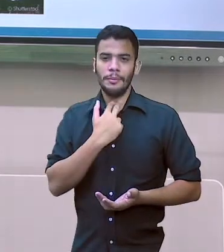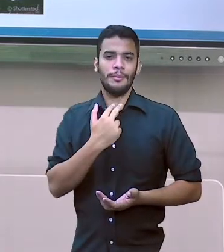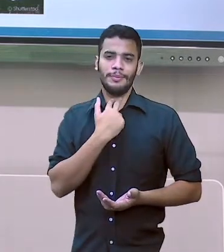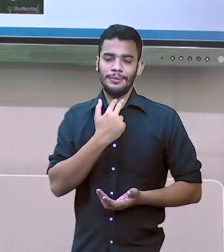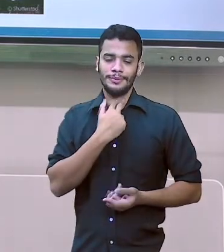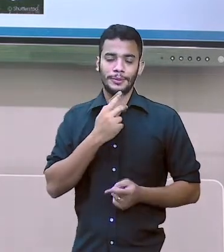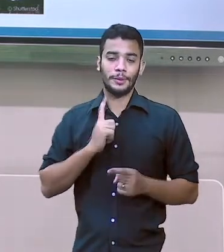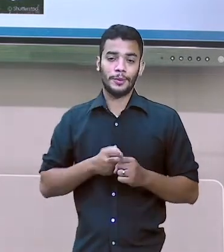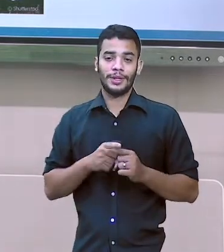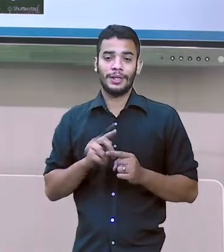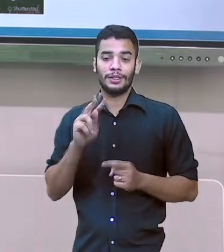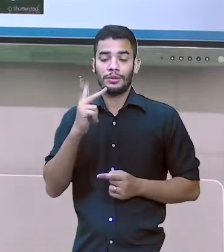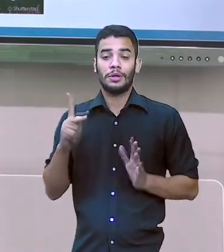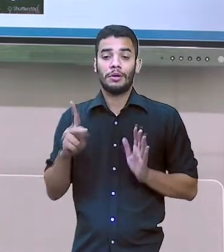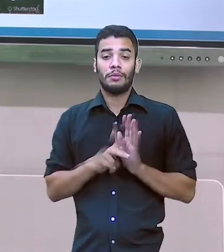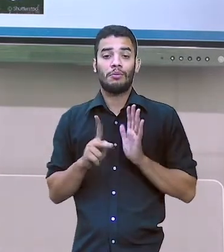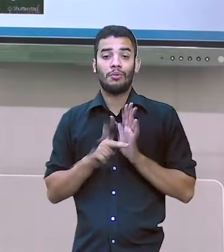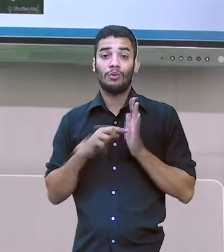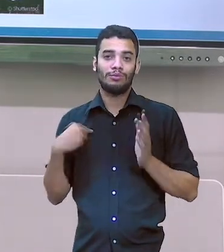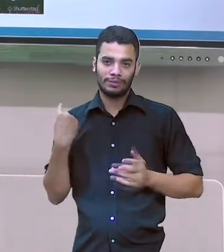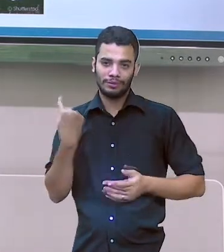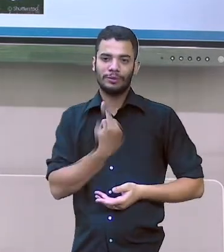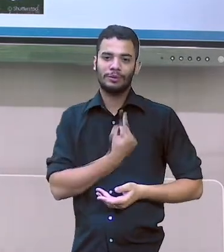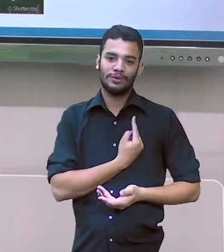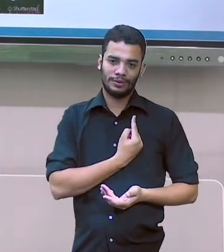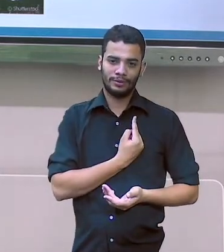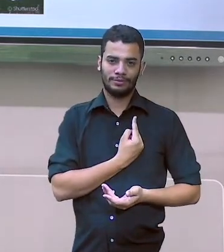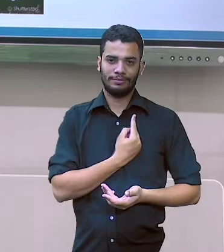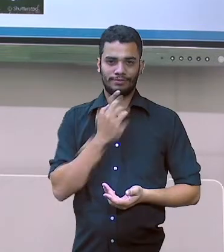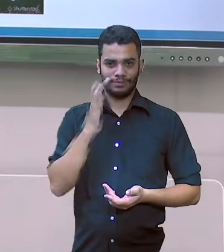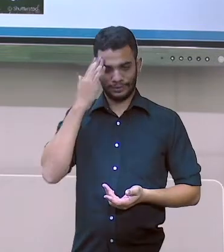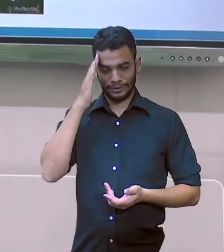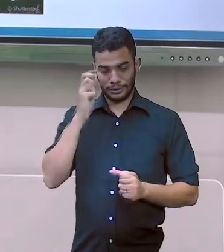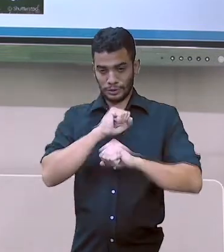nossa história e que fazem parte do nosso dia a dia.